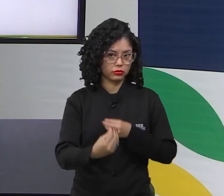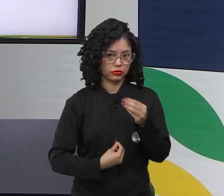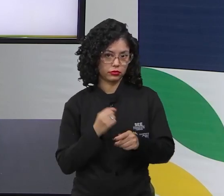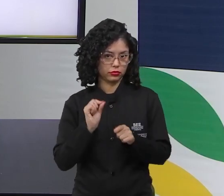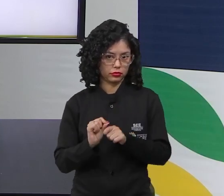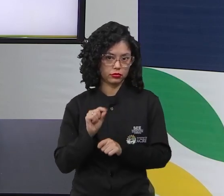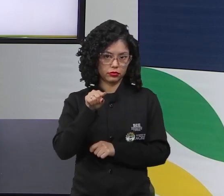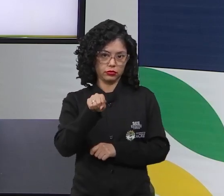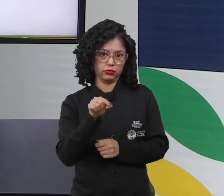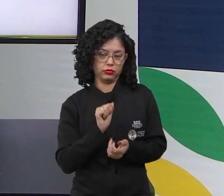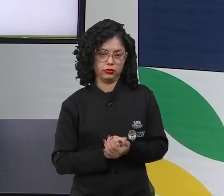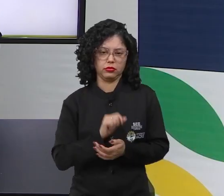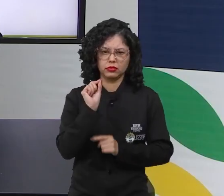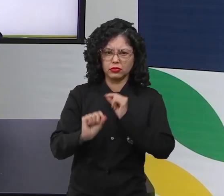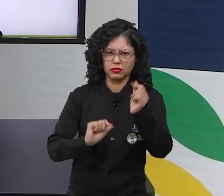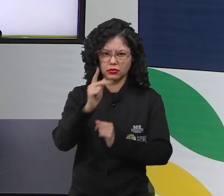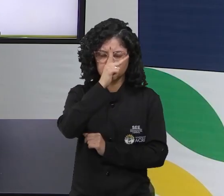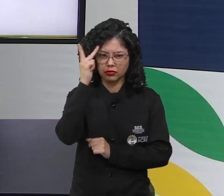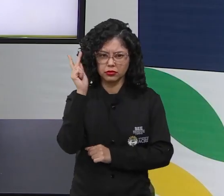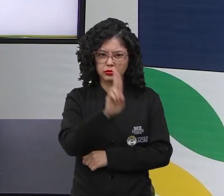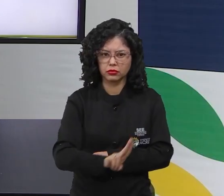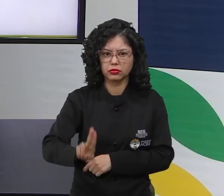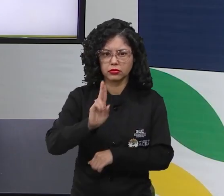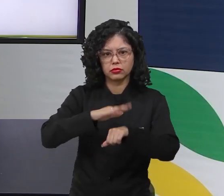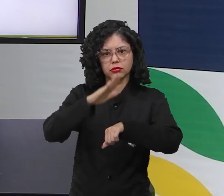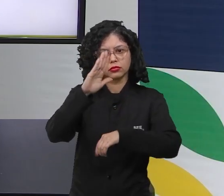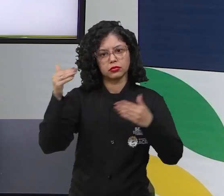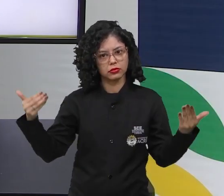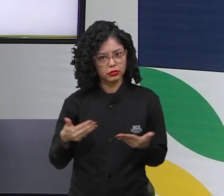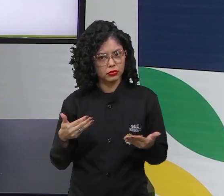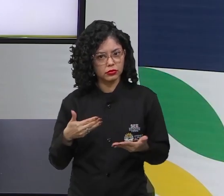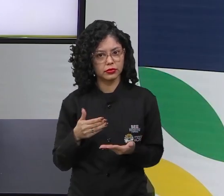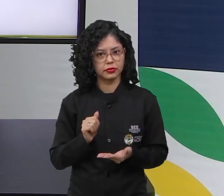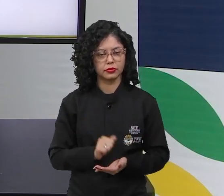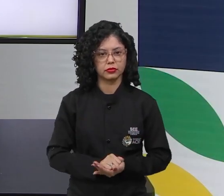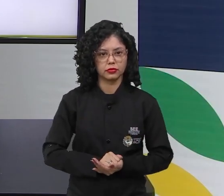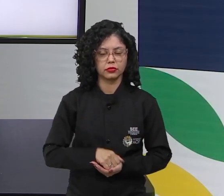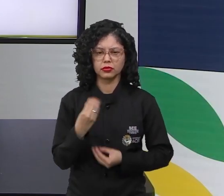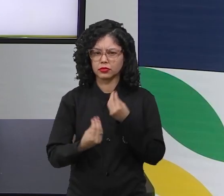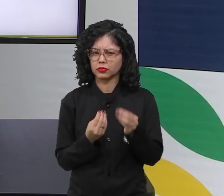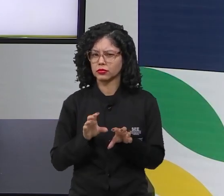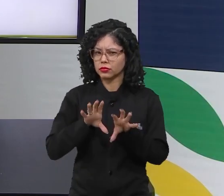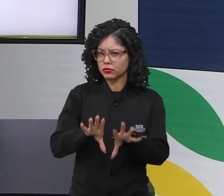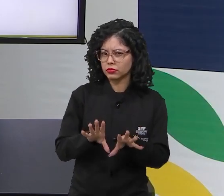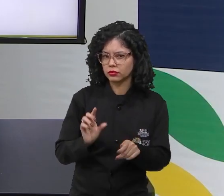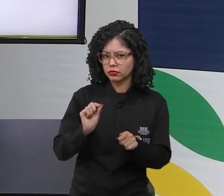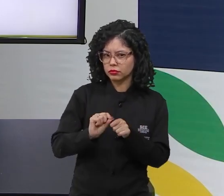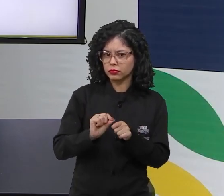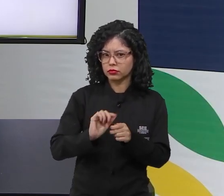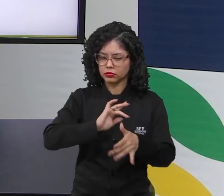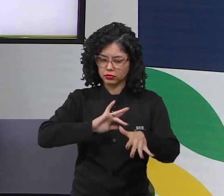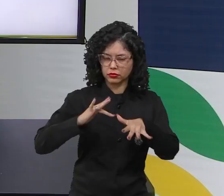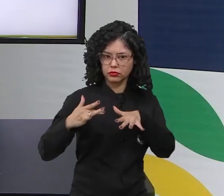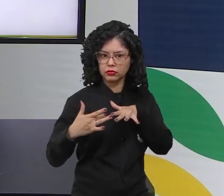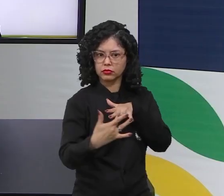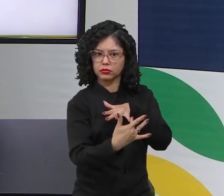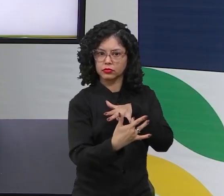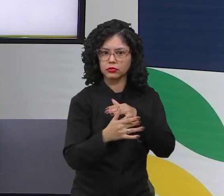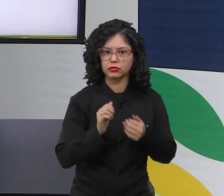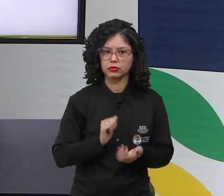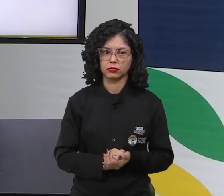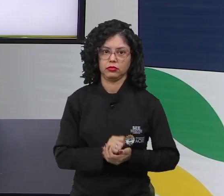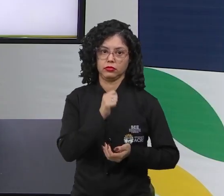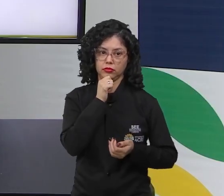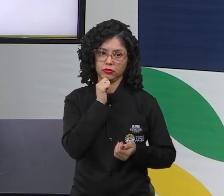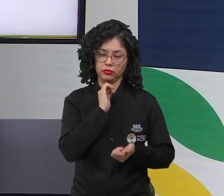fazer isso? O que as pessoas utilizam mais hoje, atualmente? Como se faz? Então, as redes sociais, o advento aí